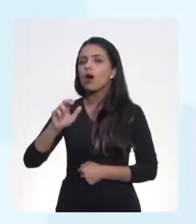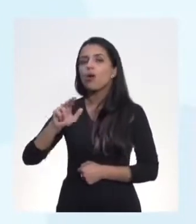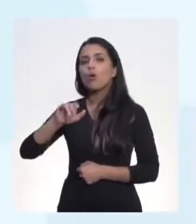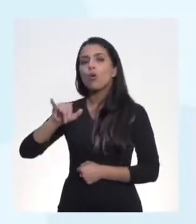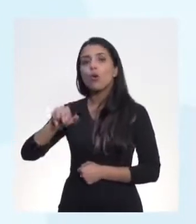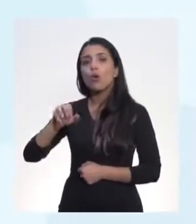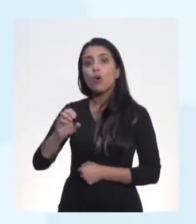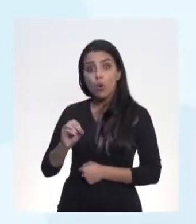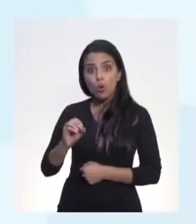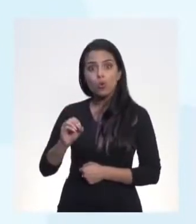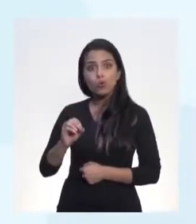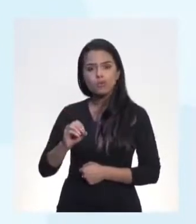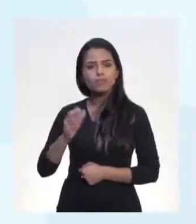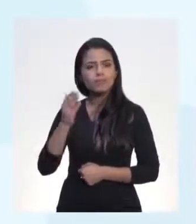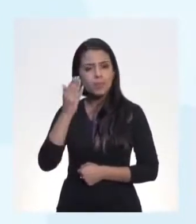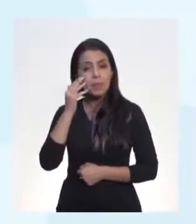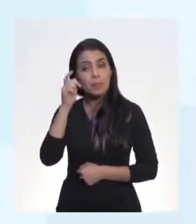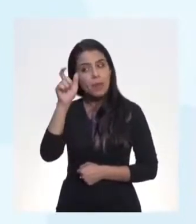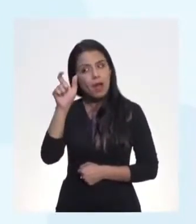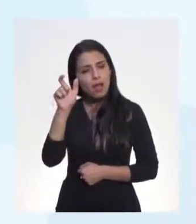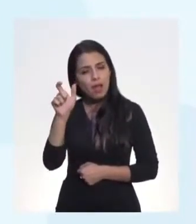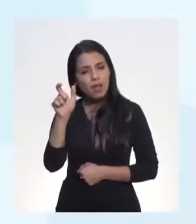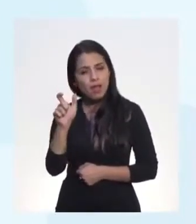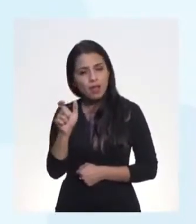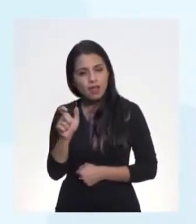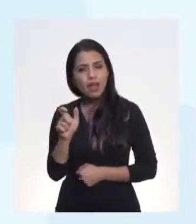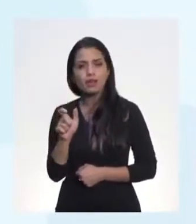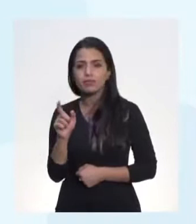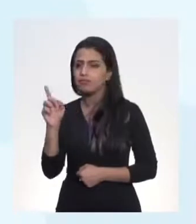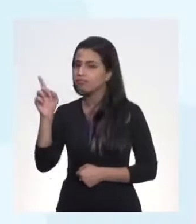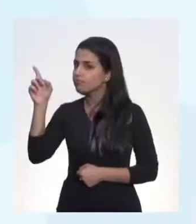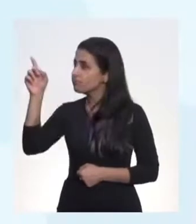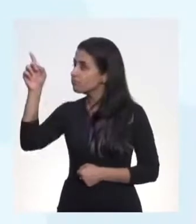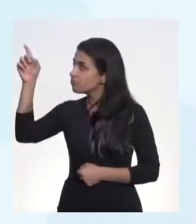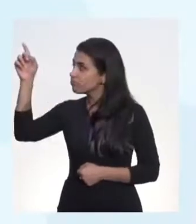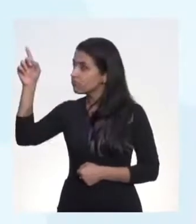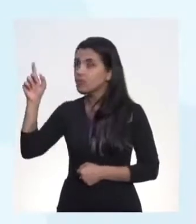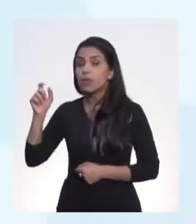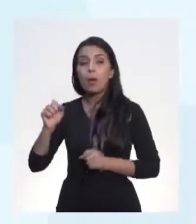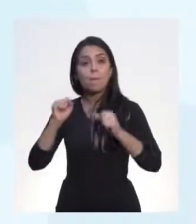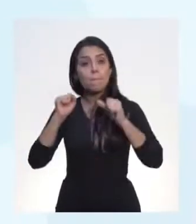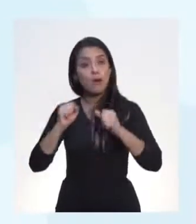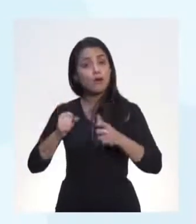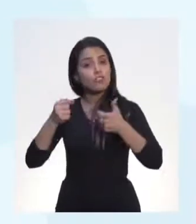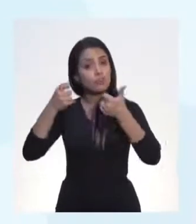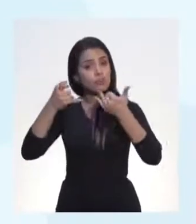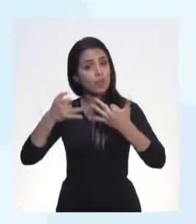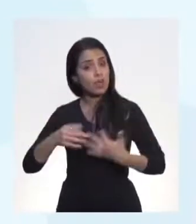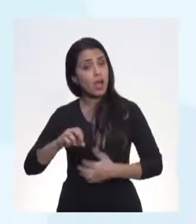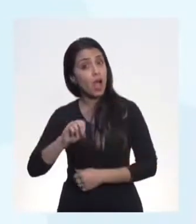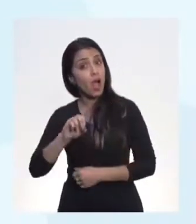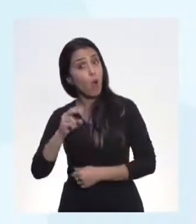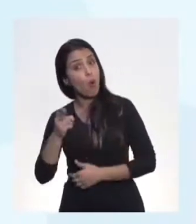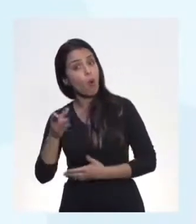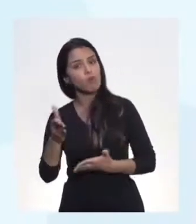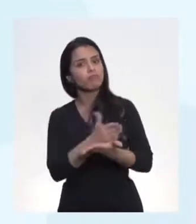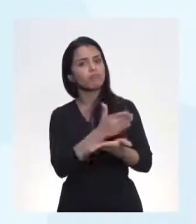e podem explicar ou restringir. Então, elas vão ser restritivas